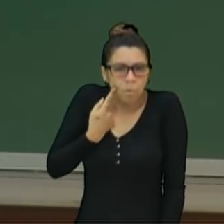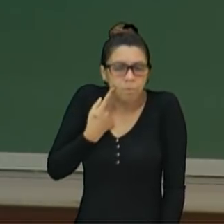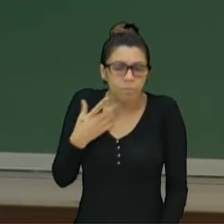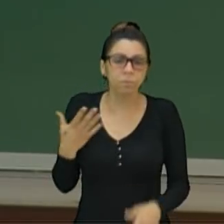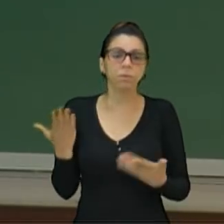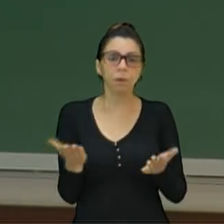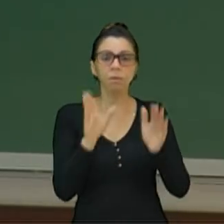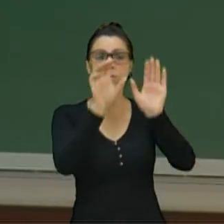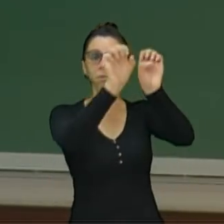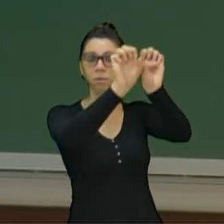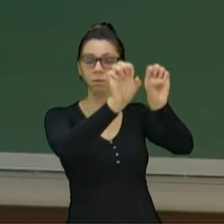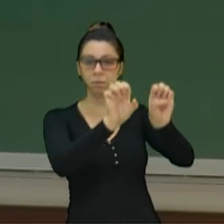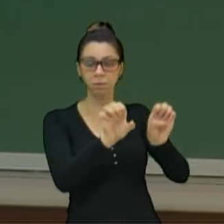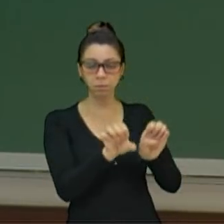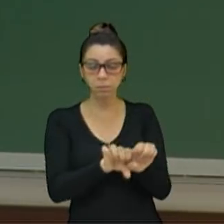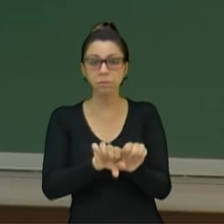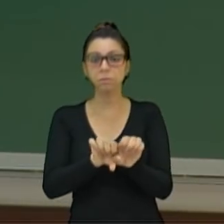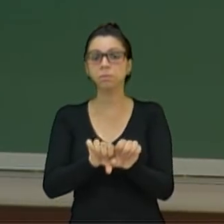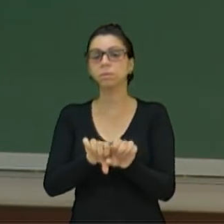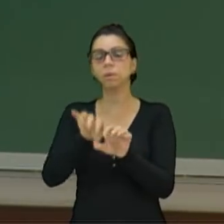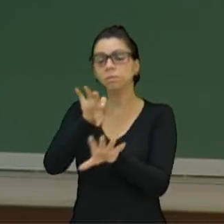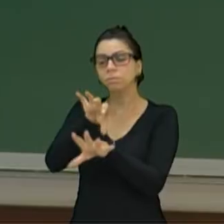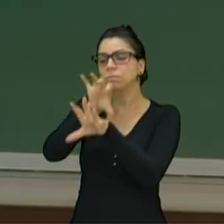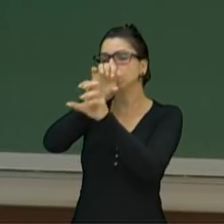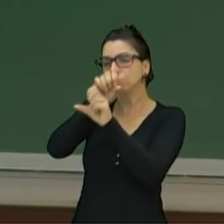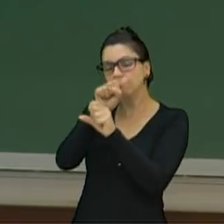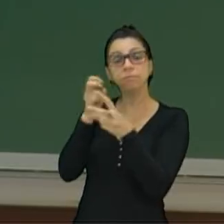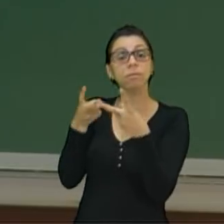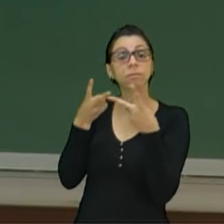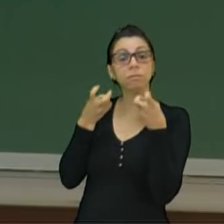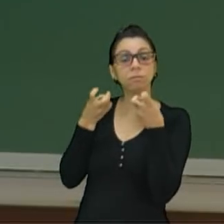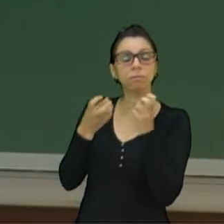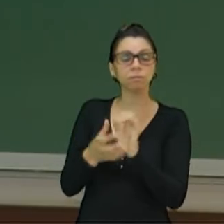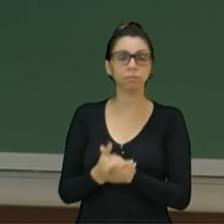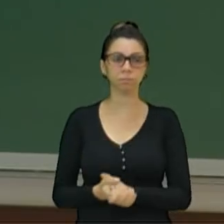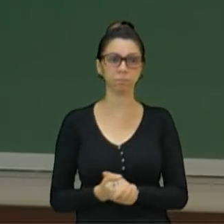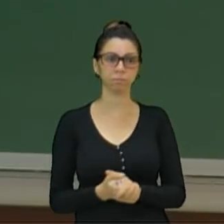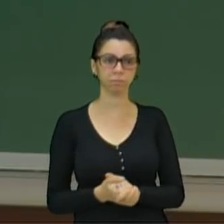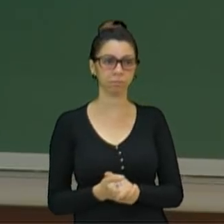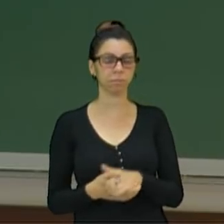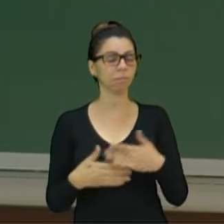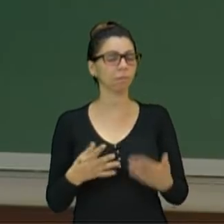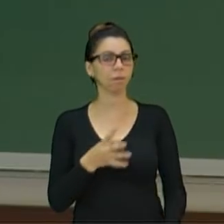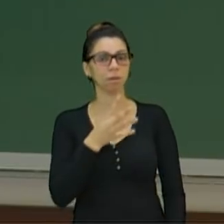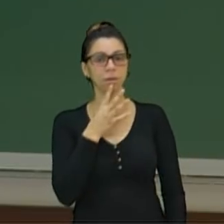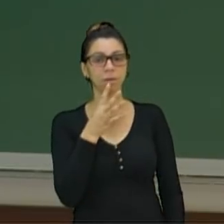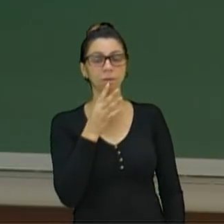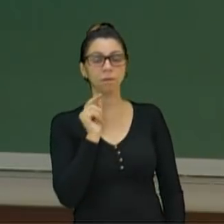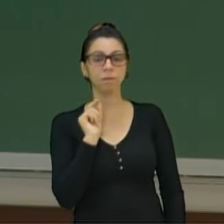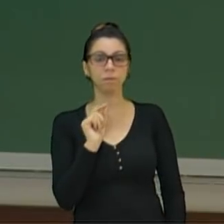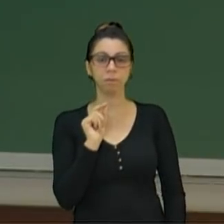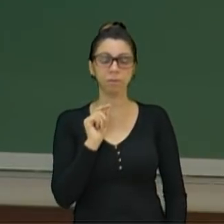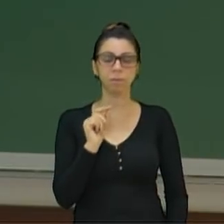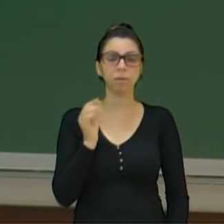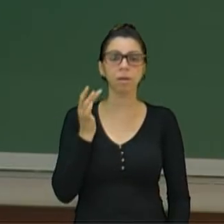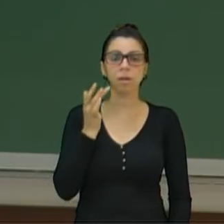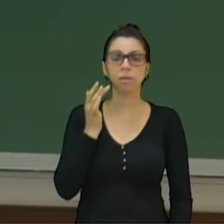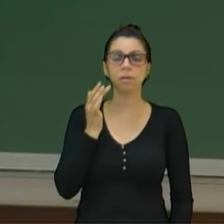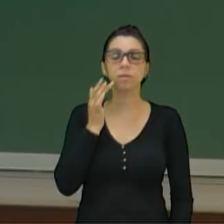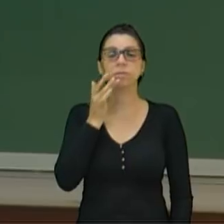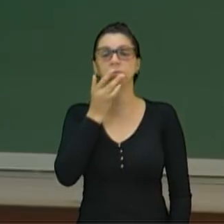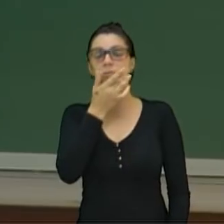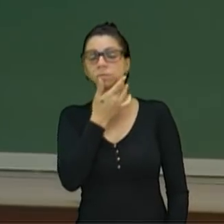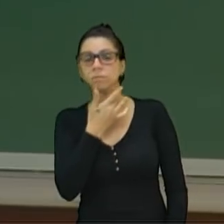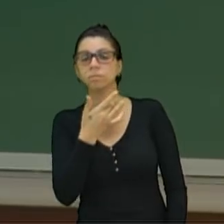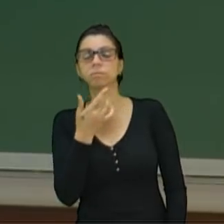estruturas quimiorreceptoras que vão perceber isso. Reconhecem as partículas que conferem o gosto